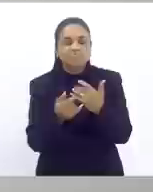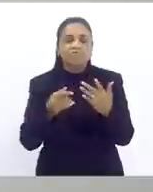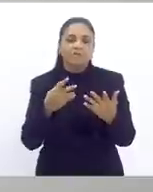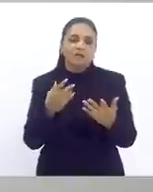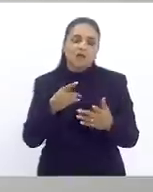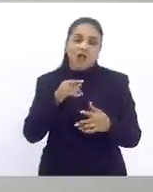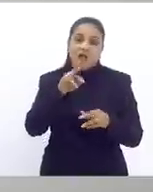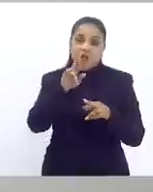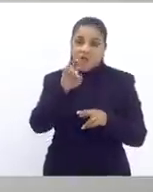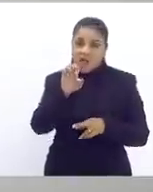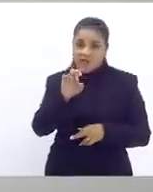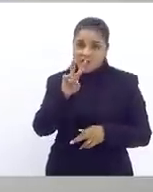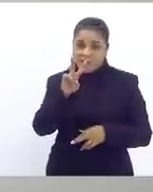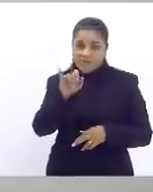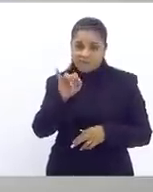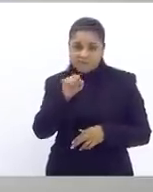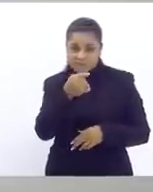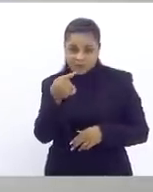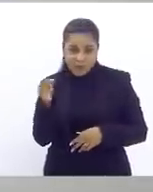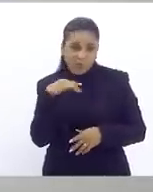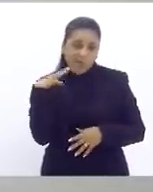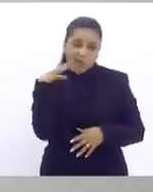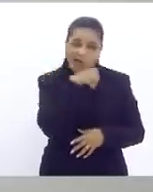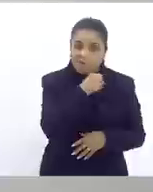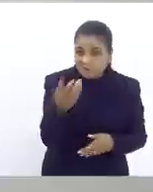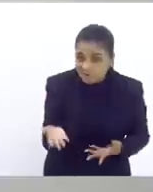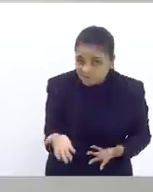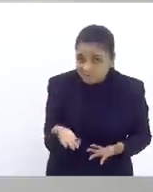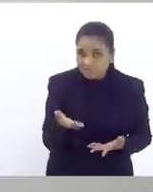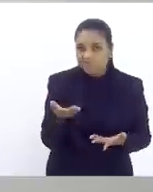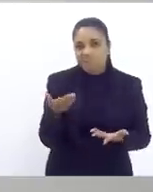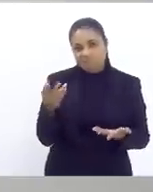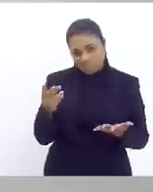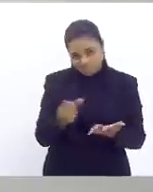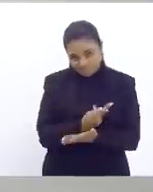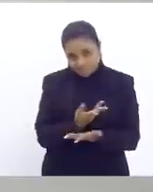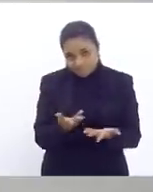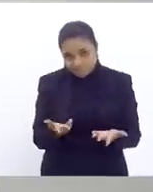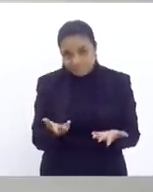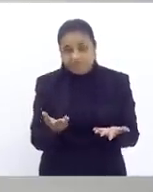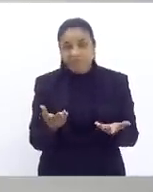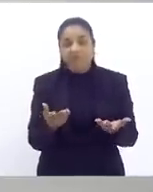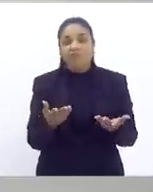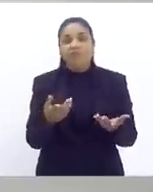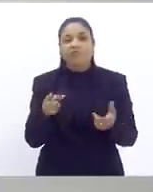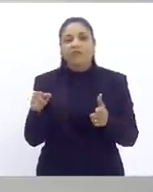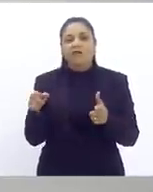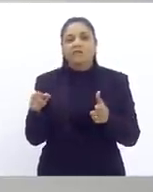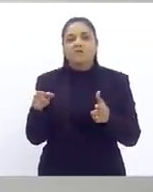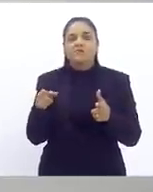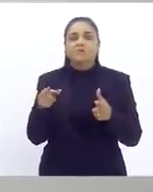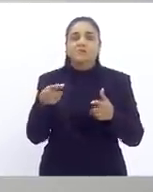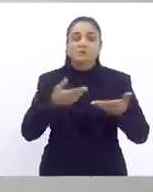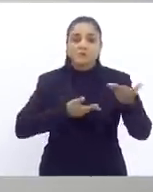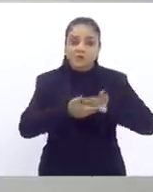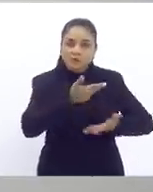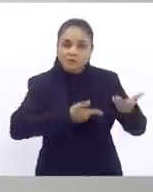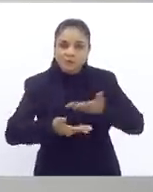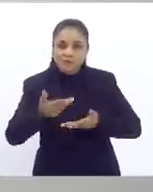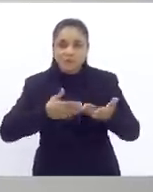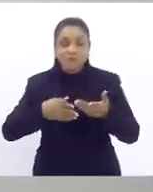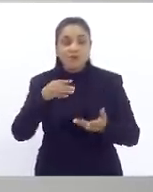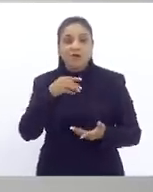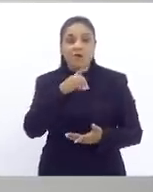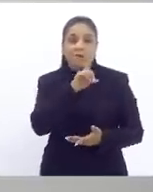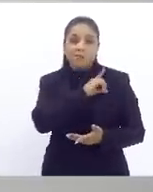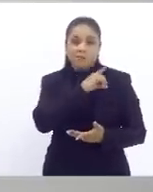revisões seriam mais rápidas a gente tá fazendo movimento com a polícia militar porque a